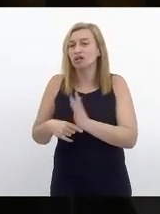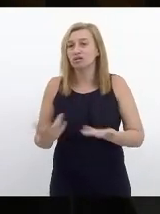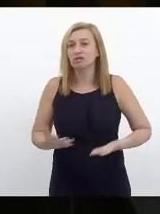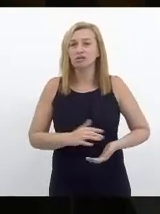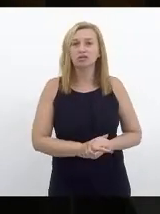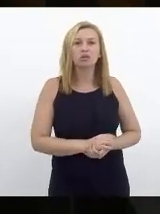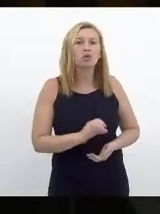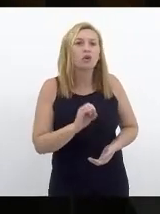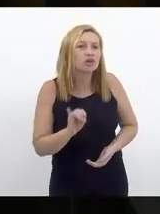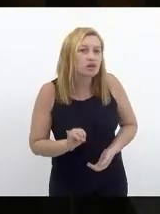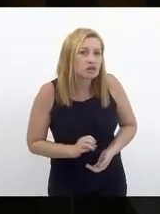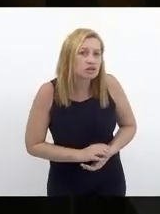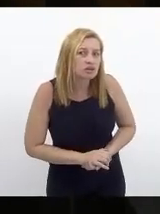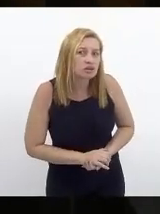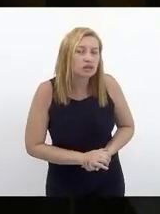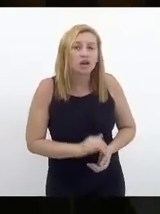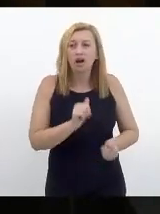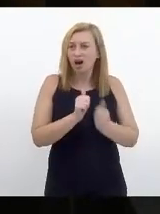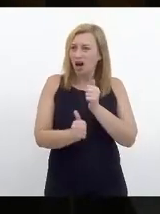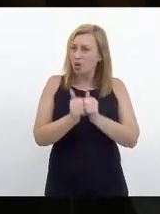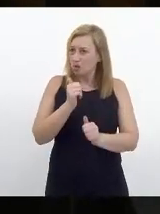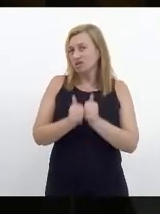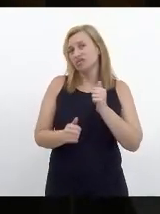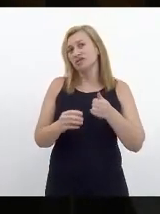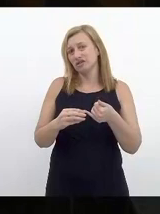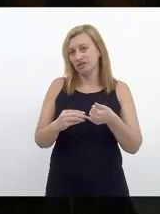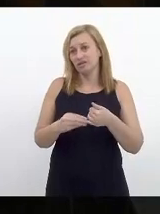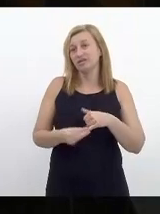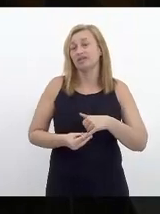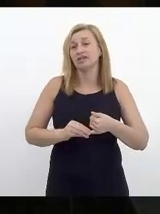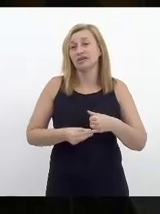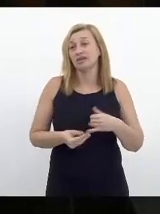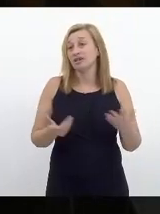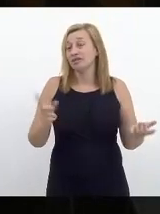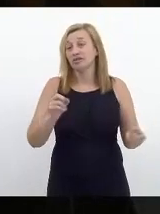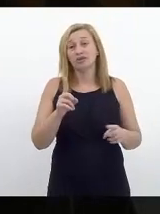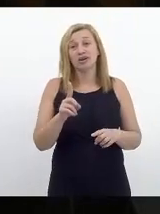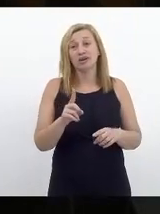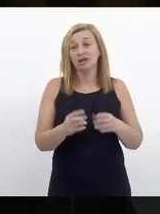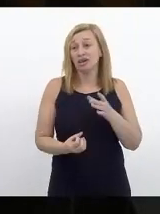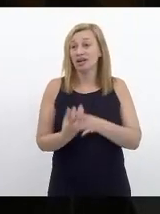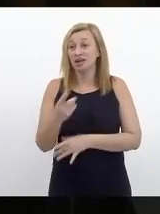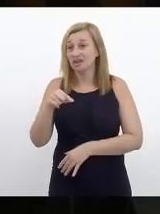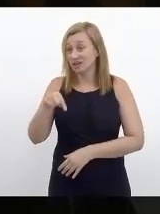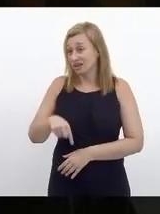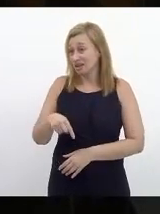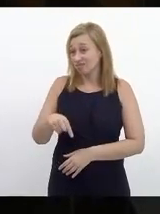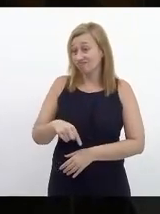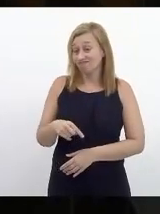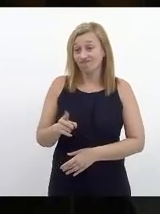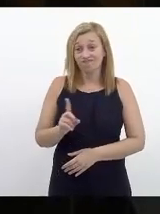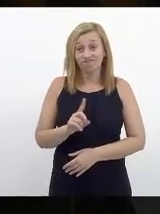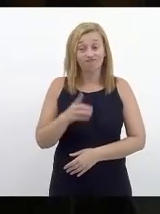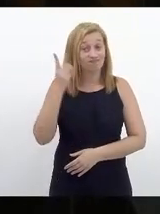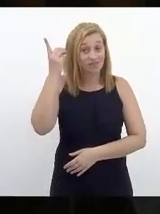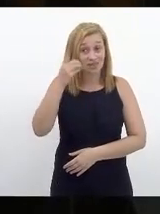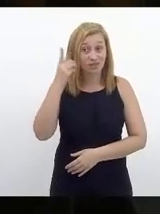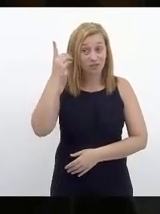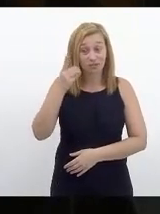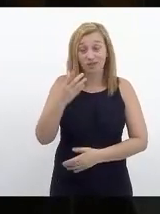Arroz e feijão também. Não. Arroz e feijão não é nem produzido aqui, né, deputada? Então, por